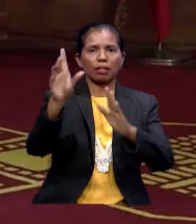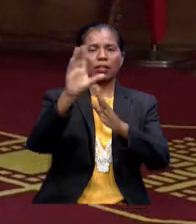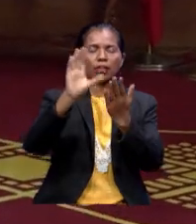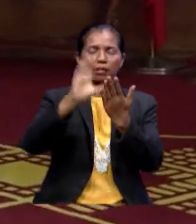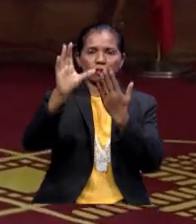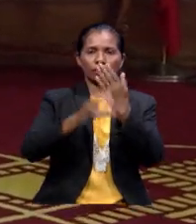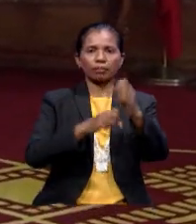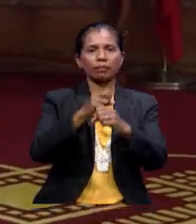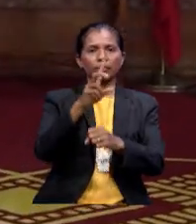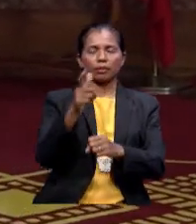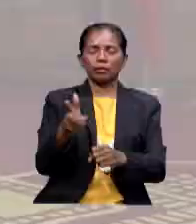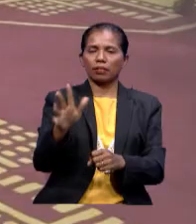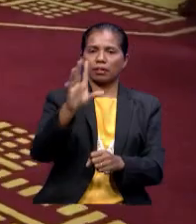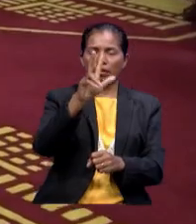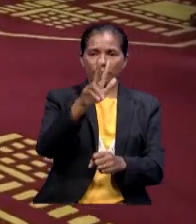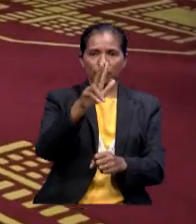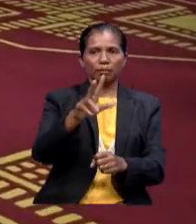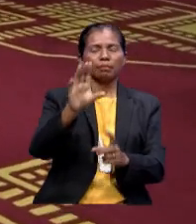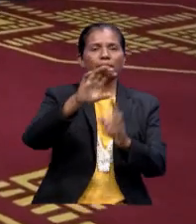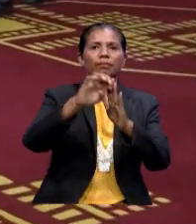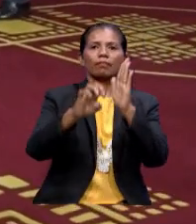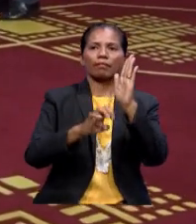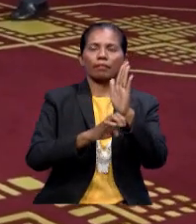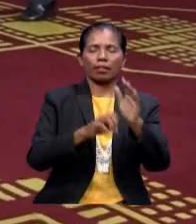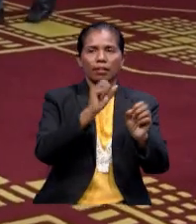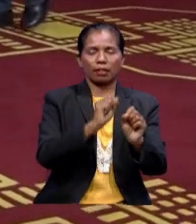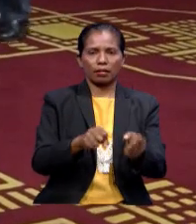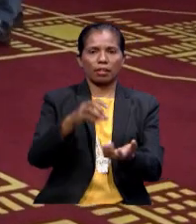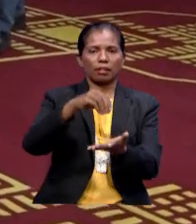rune sentolo. Antes ne moste fechitaru declara, se decreta